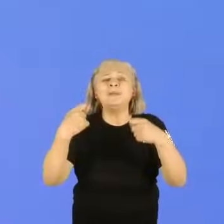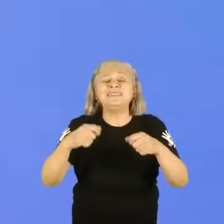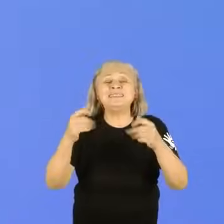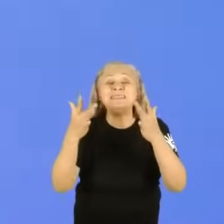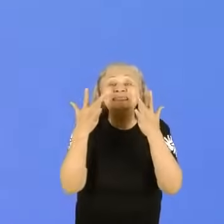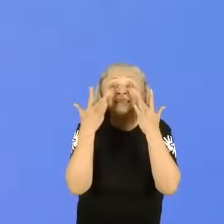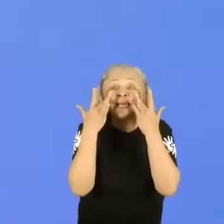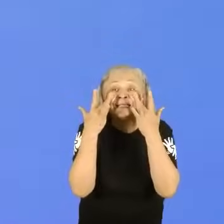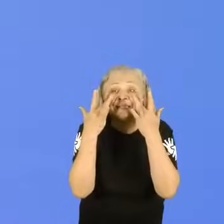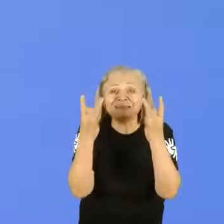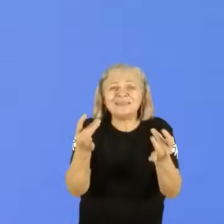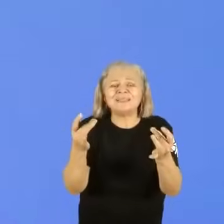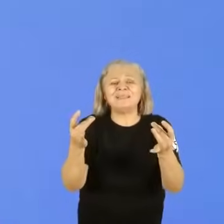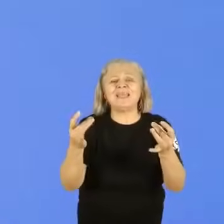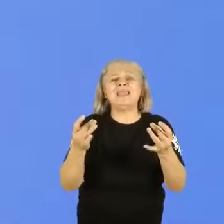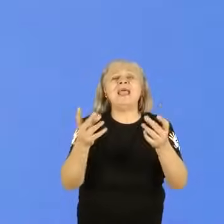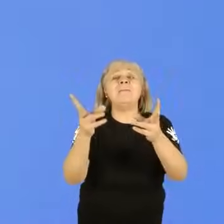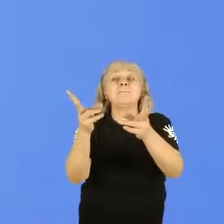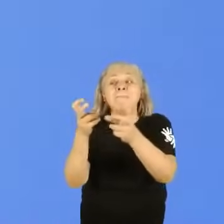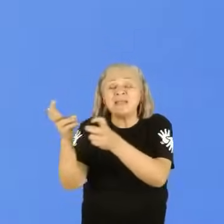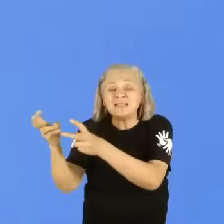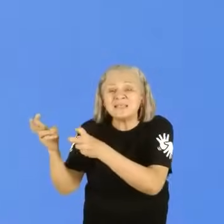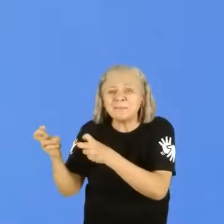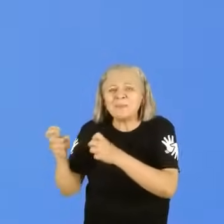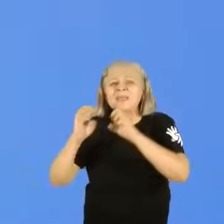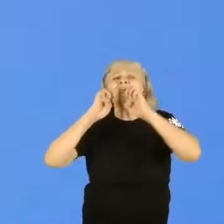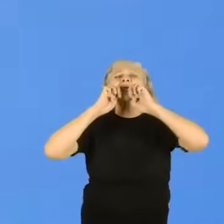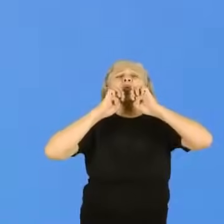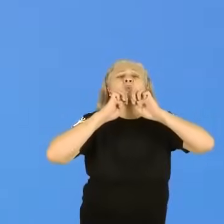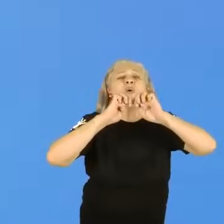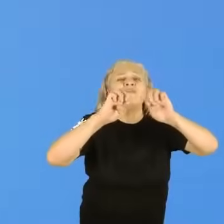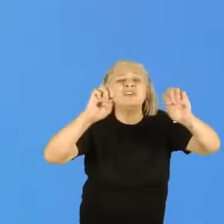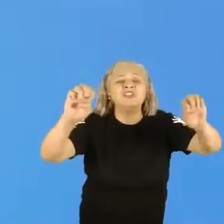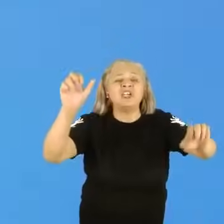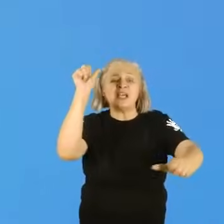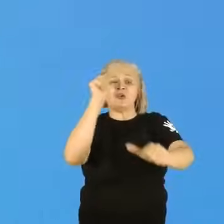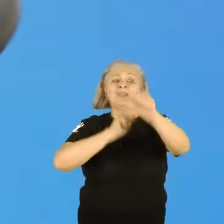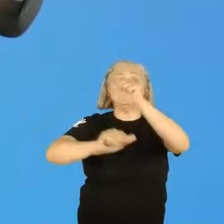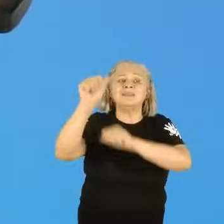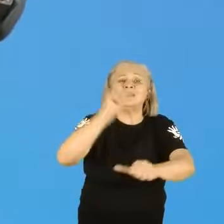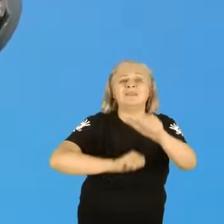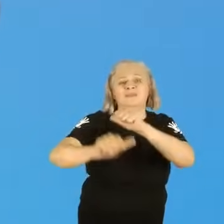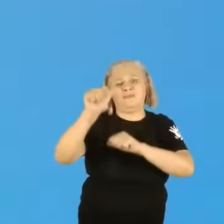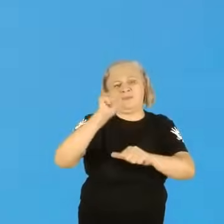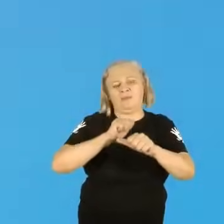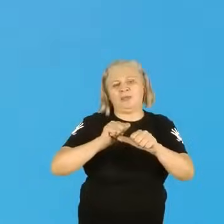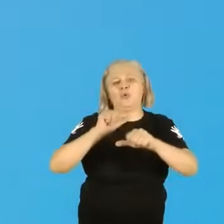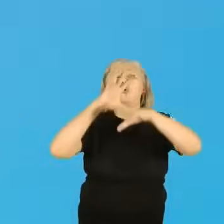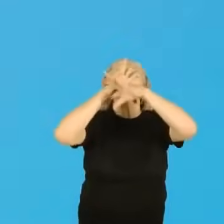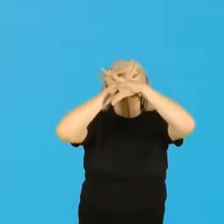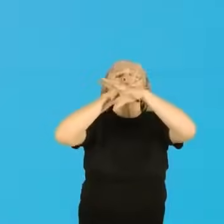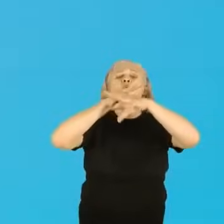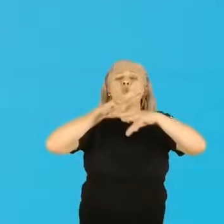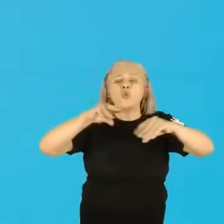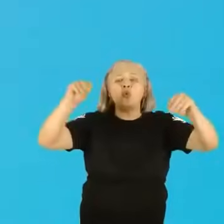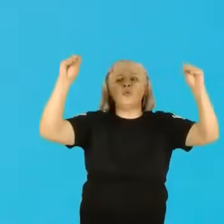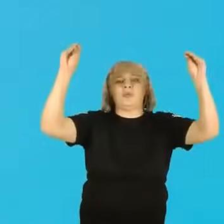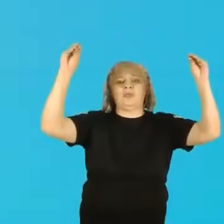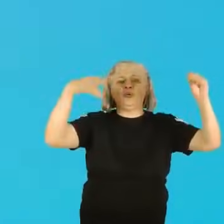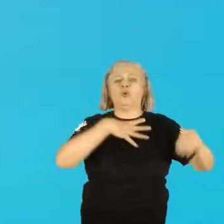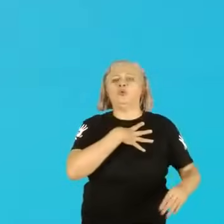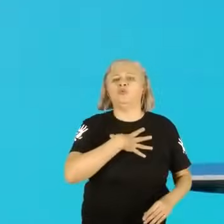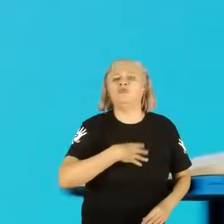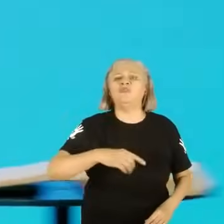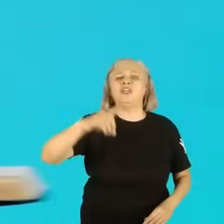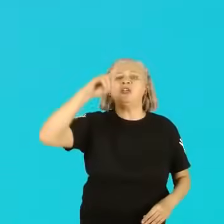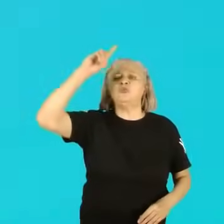Deus te trouxe para ouvir nessa noite é o Evangelho transformador e curador do Filho de Deus, que